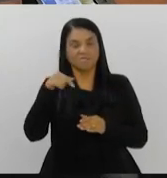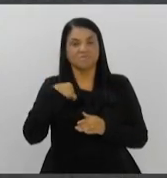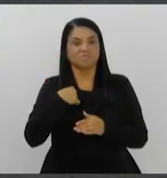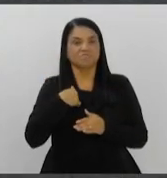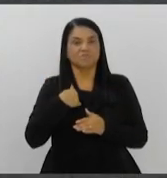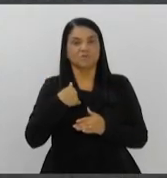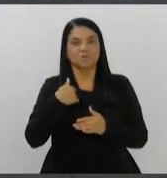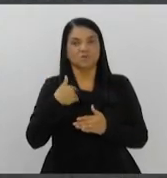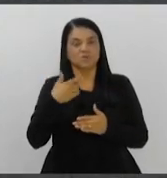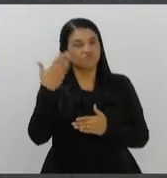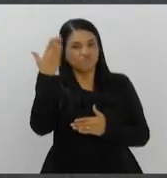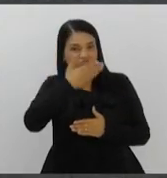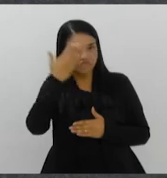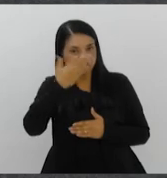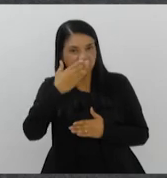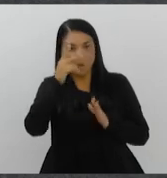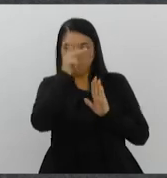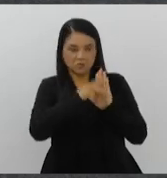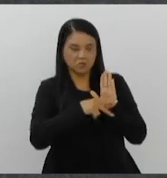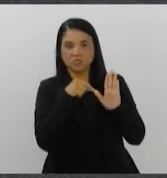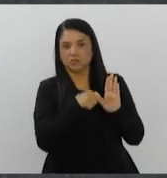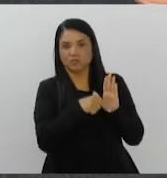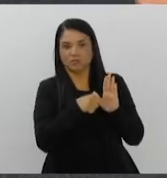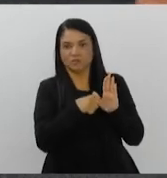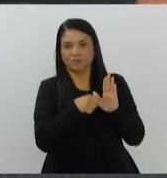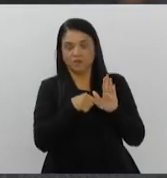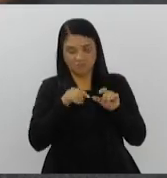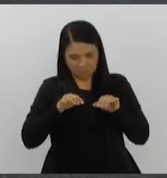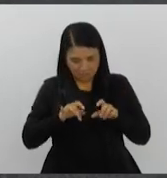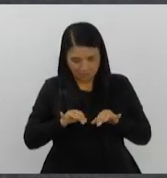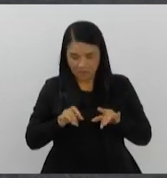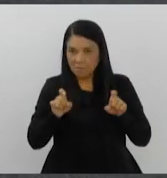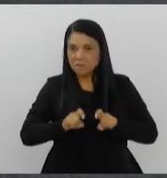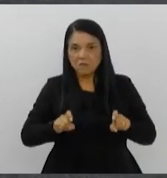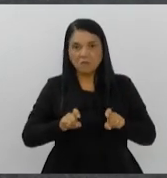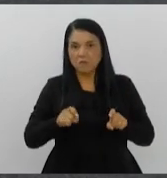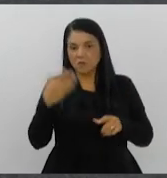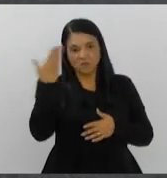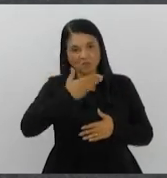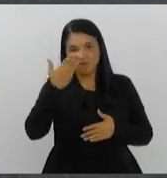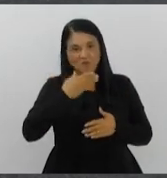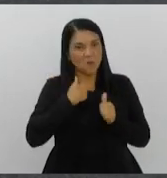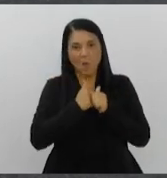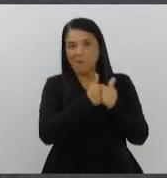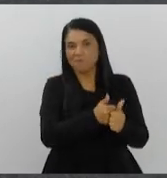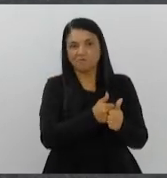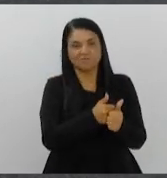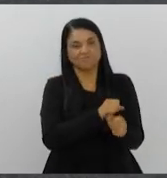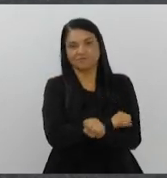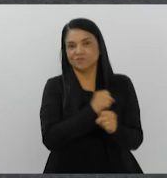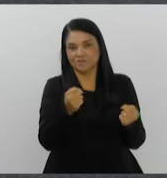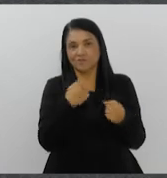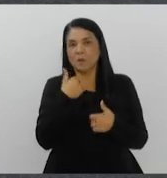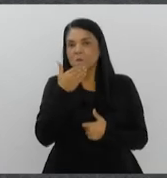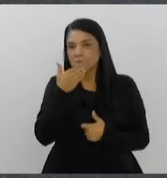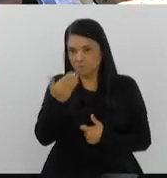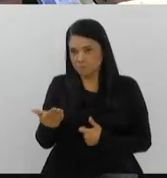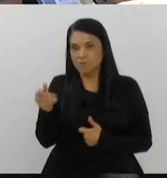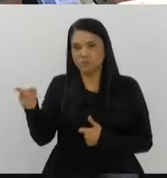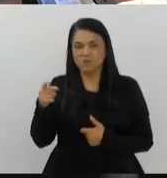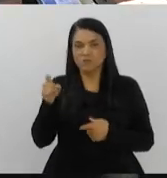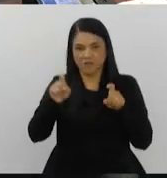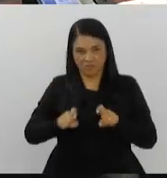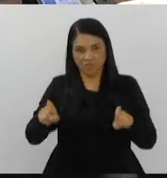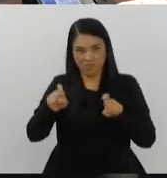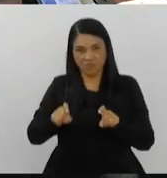aparecendo o projeto e no nosso terminal também não está, então a gente não consegue acompanhar. Vossa Excelência podia pedir para o pessoal...